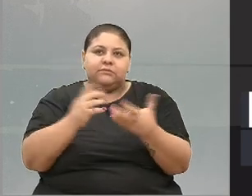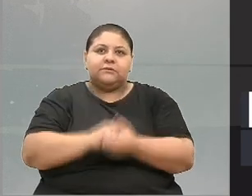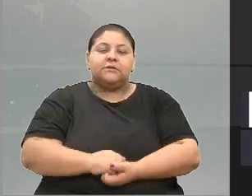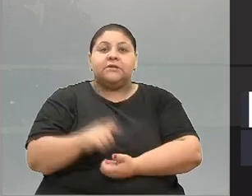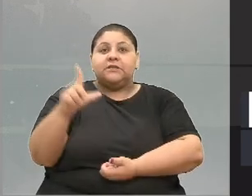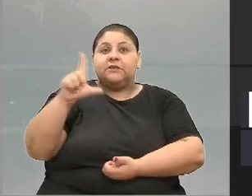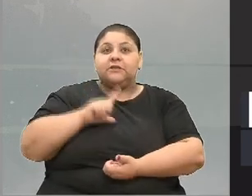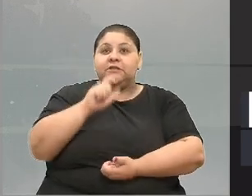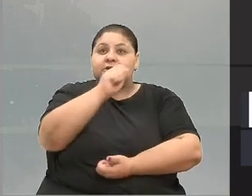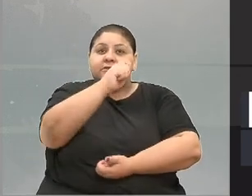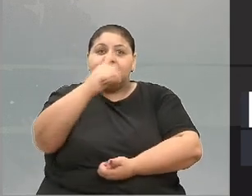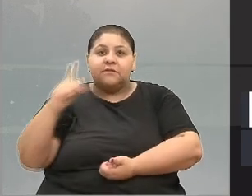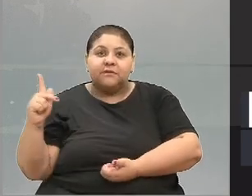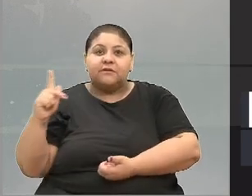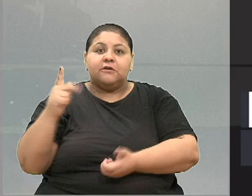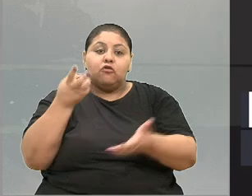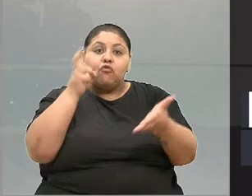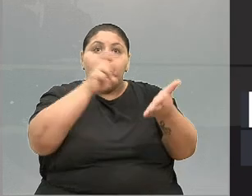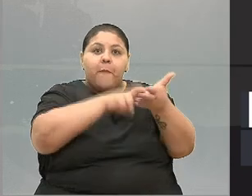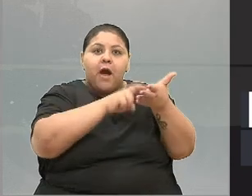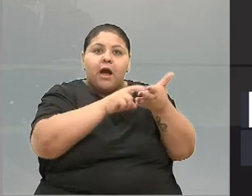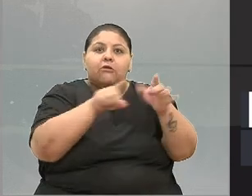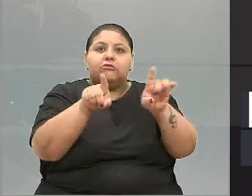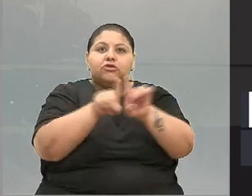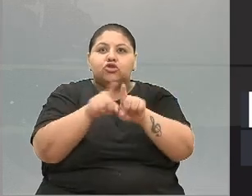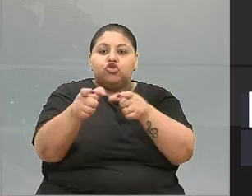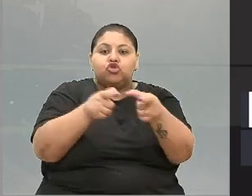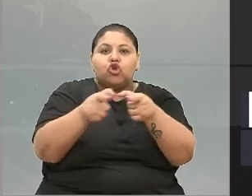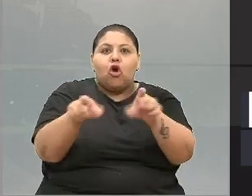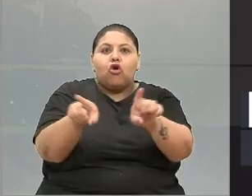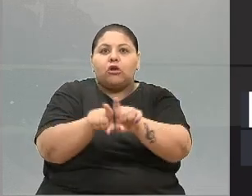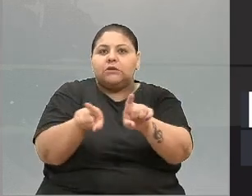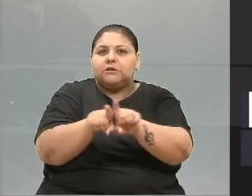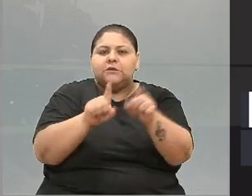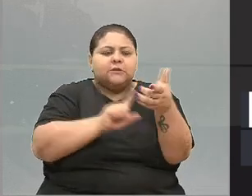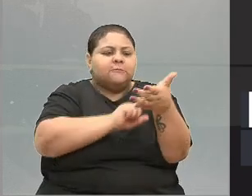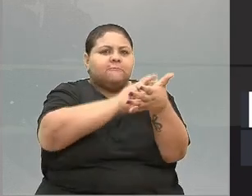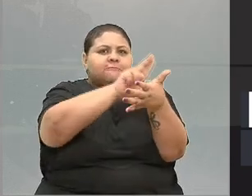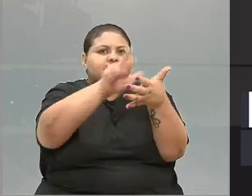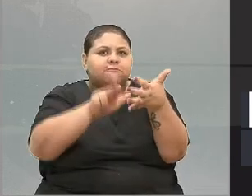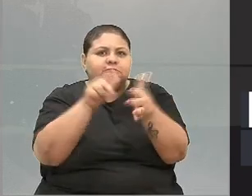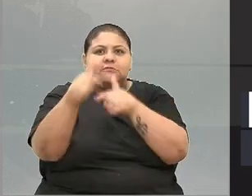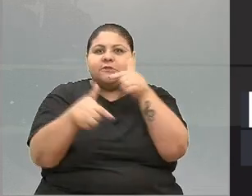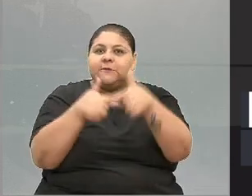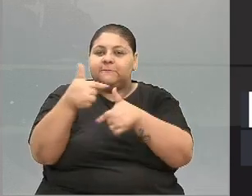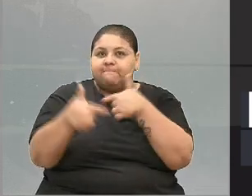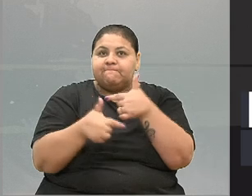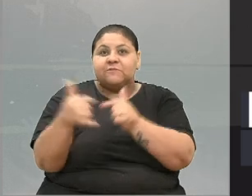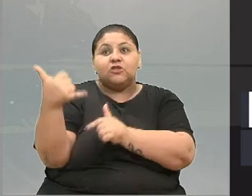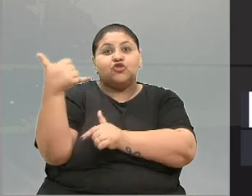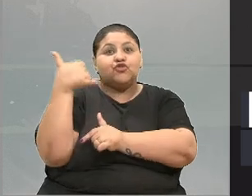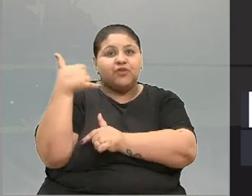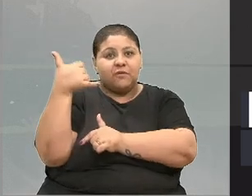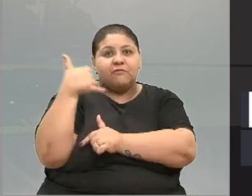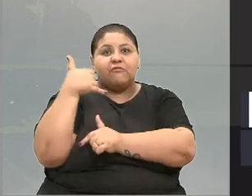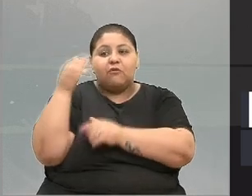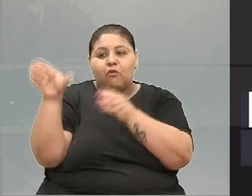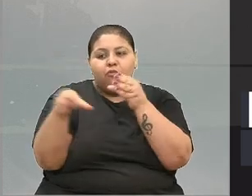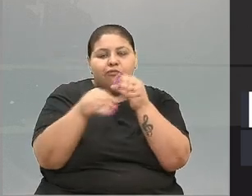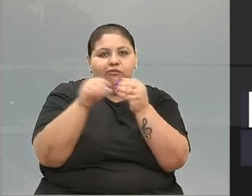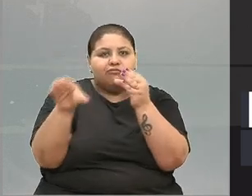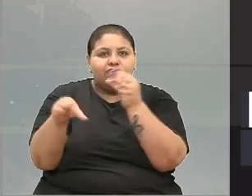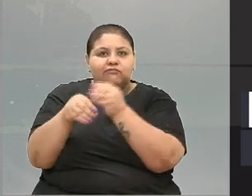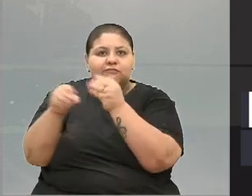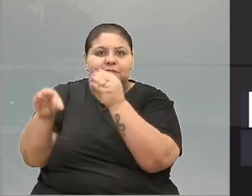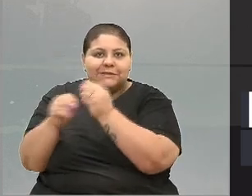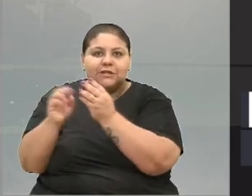Existem aplicativos, enfim, bancários, tem jogos, tem uma infinidade de serviços que o celular foi incorporando